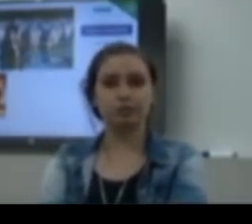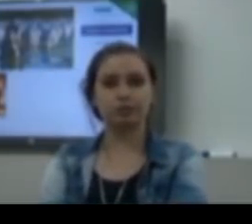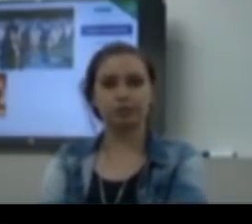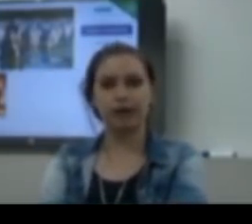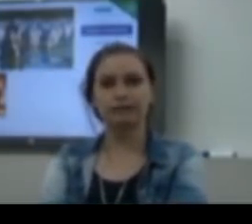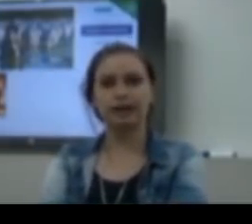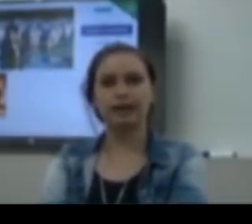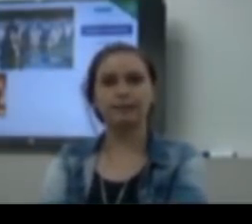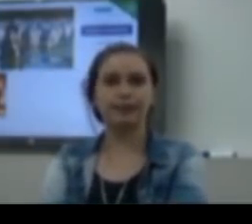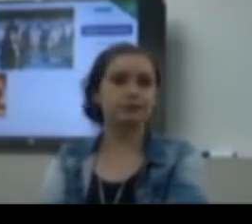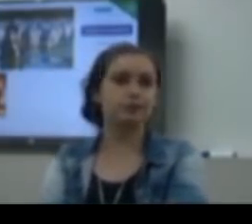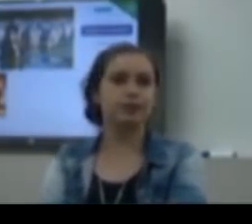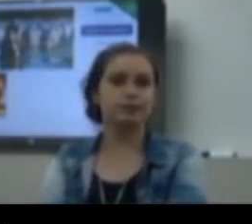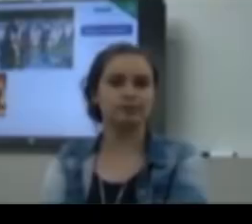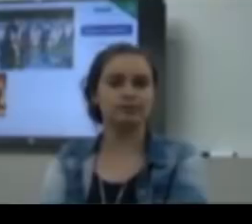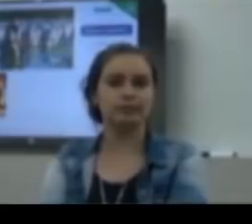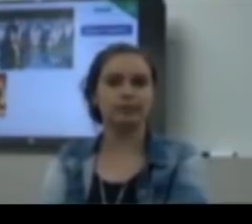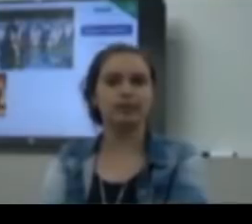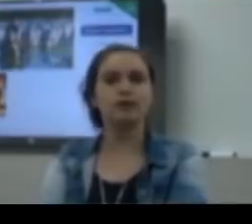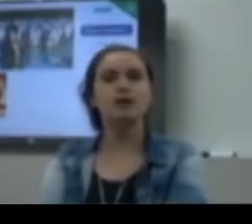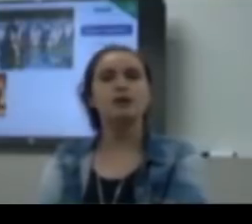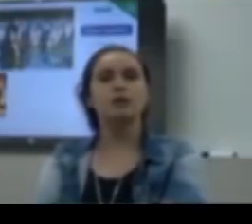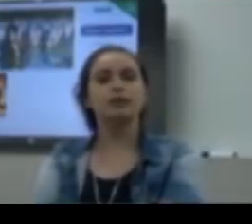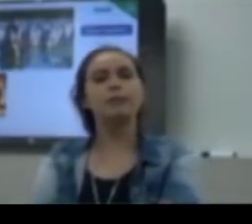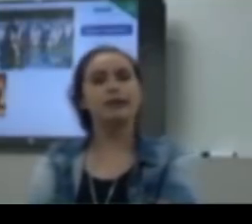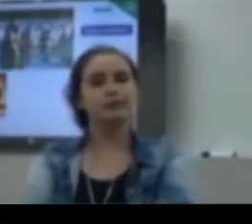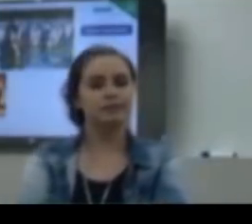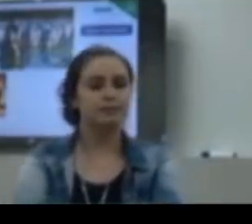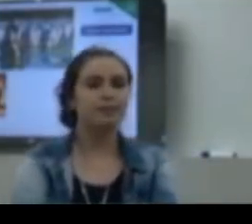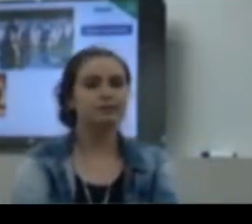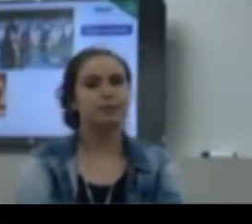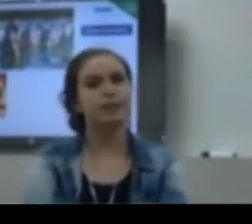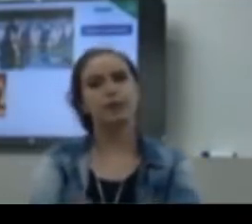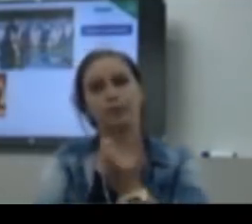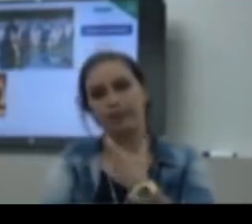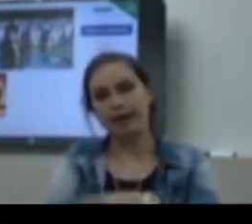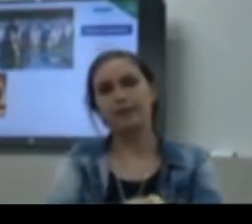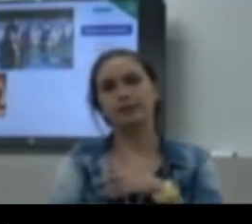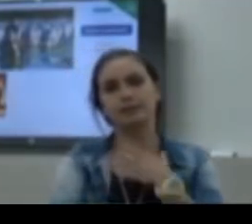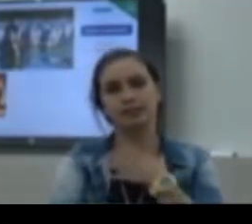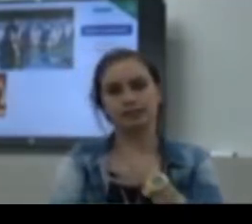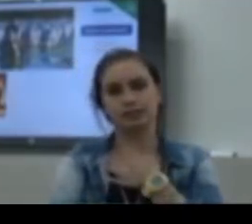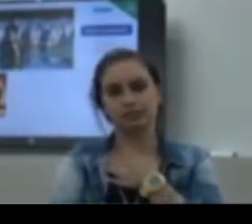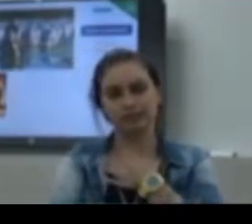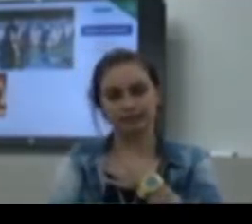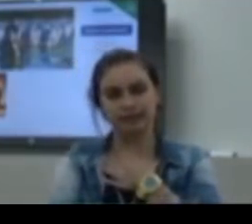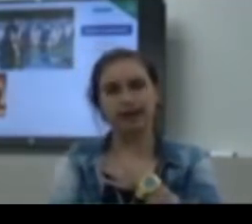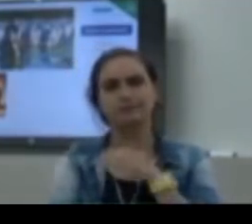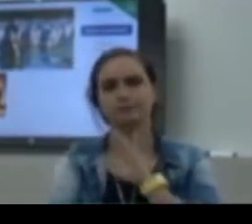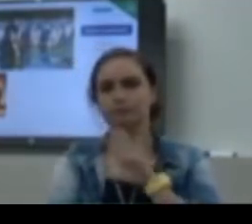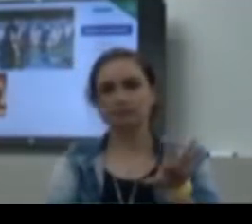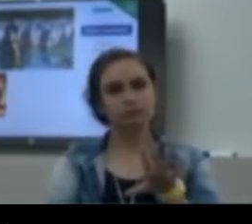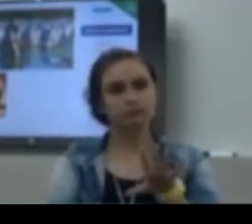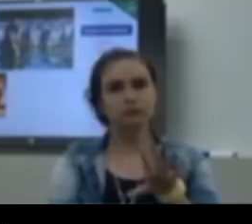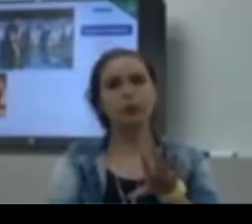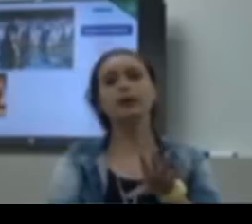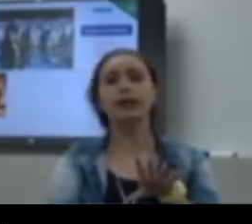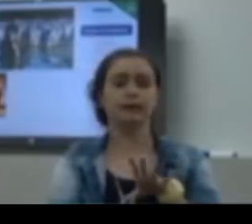de forma descontrolada, ela prejudica o ecossistema, né? Quando a pesca, você pesca para comer, para se